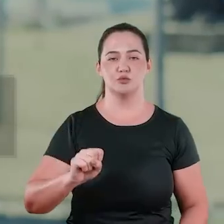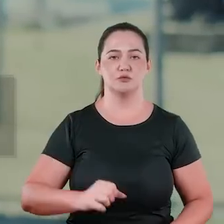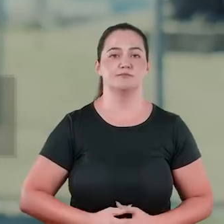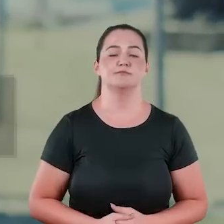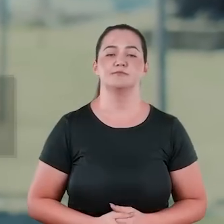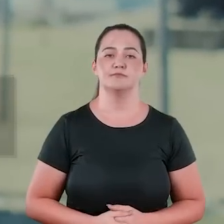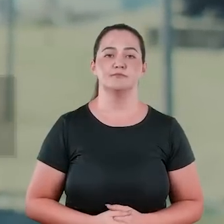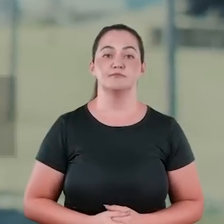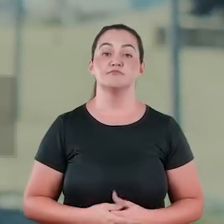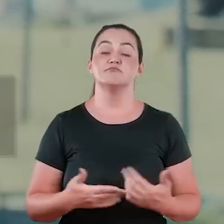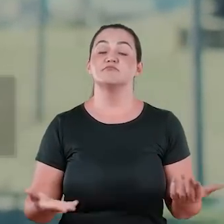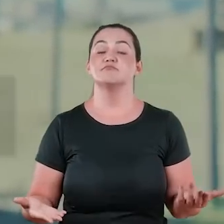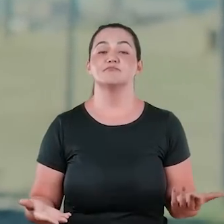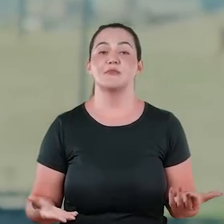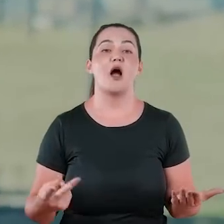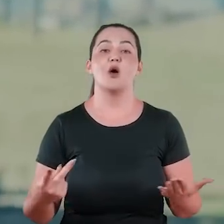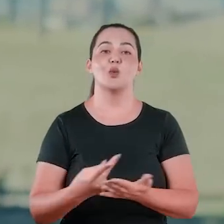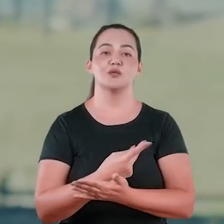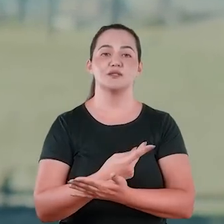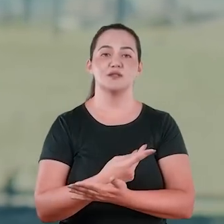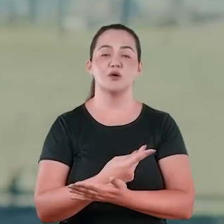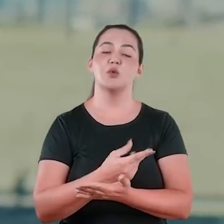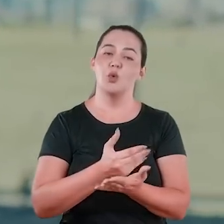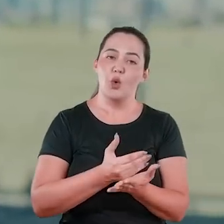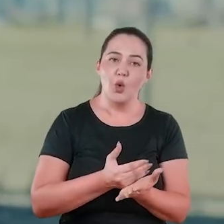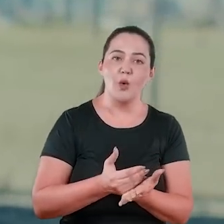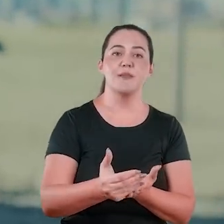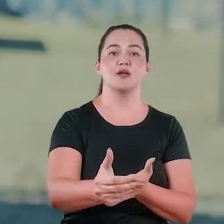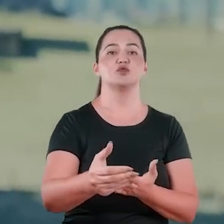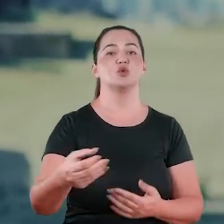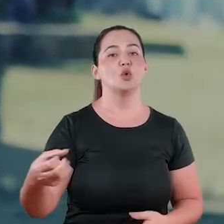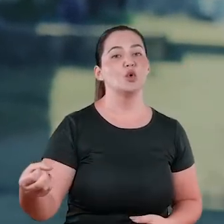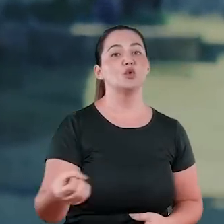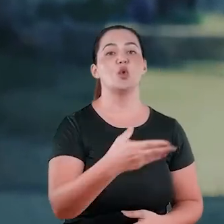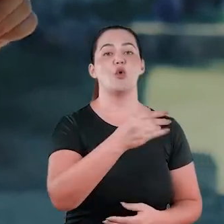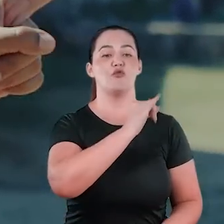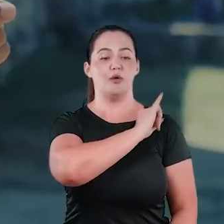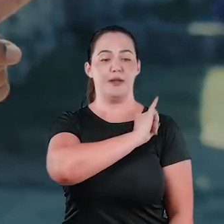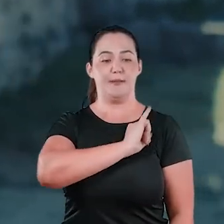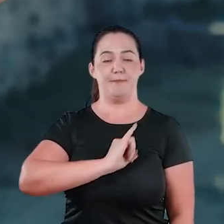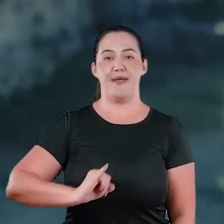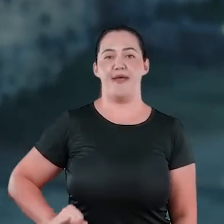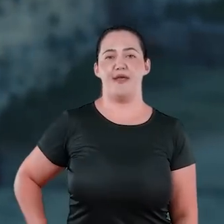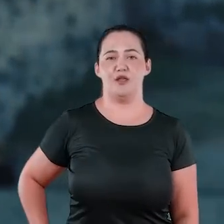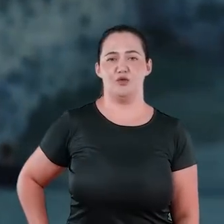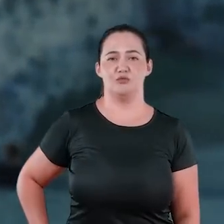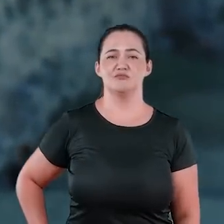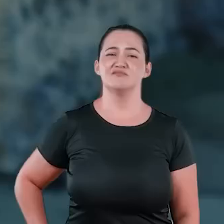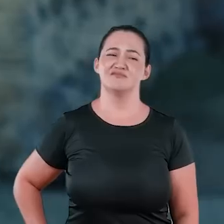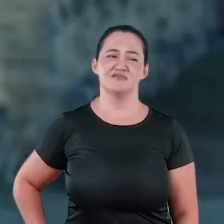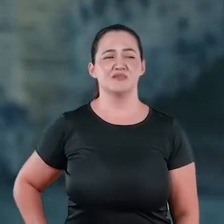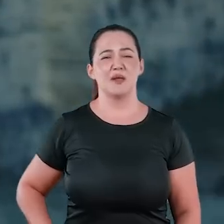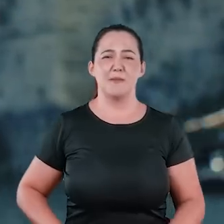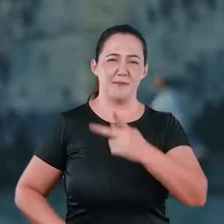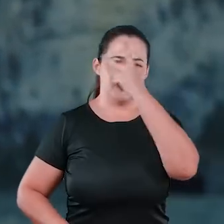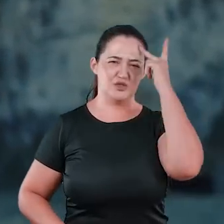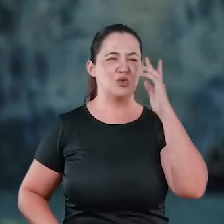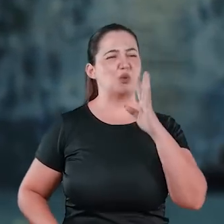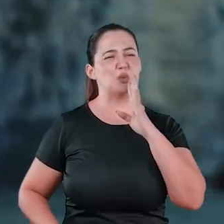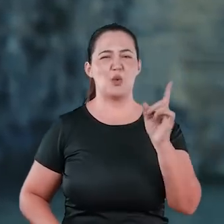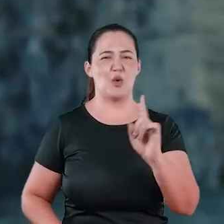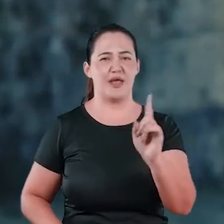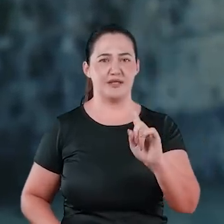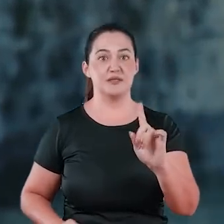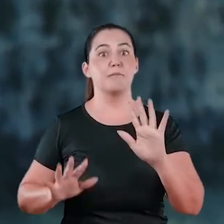E o resultado disso foi o início de um grande império, pouco conhecido pelos ocidentais, mas que